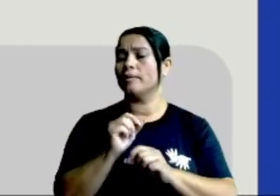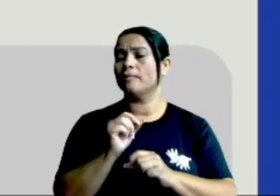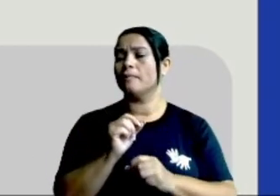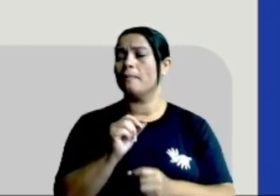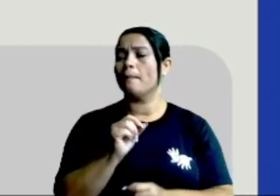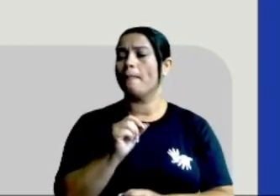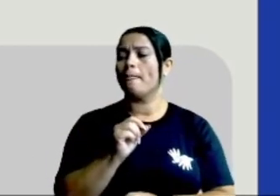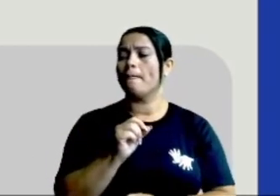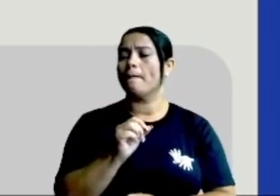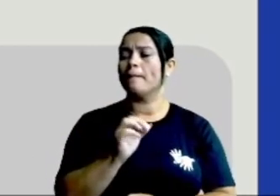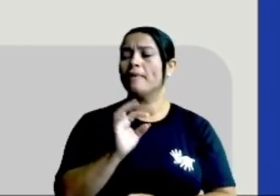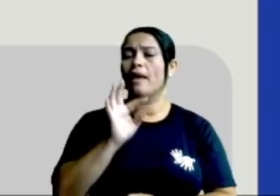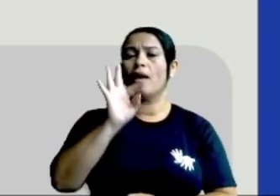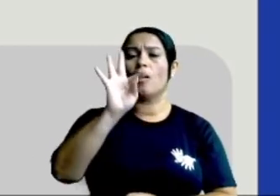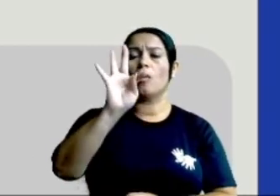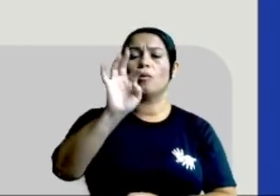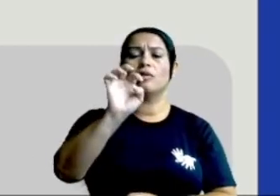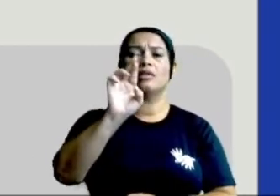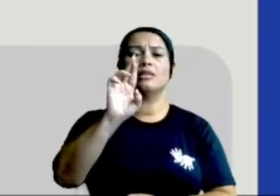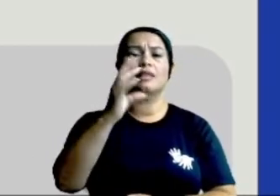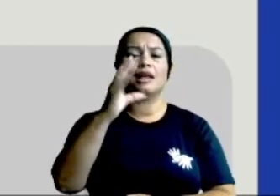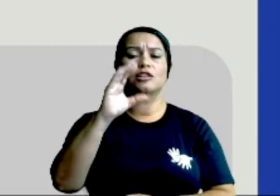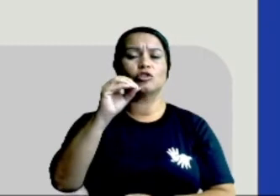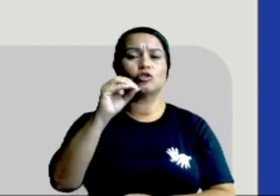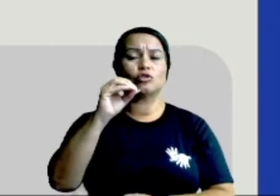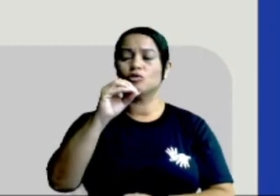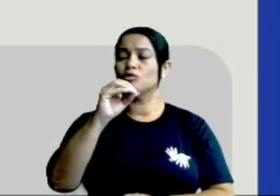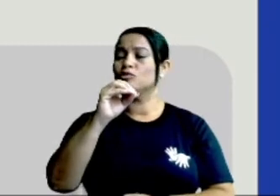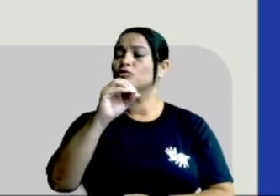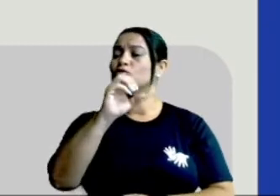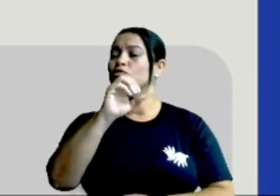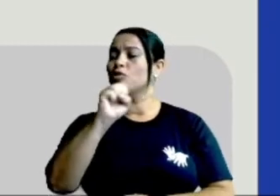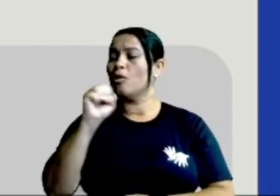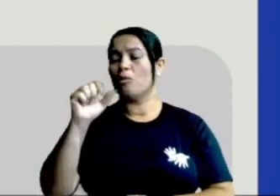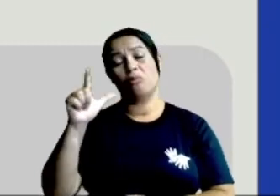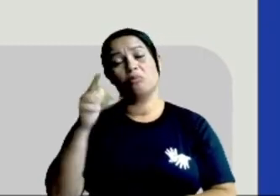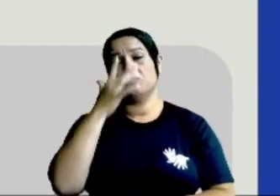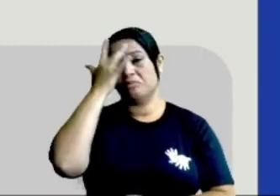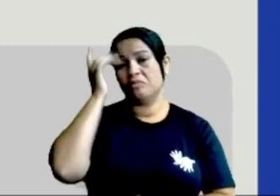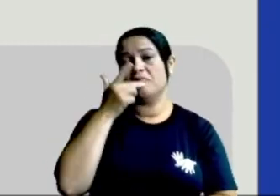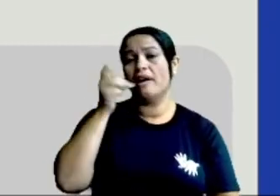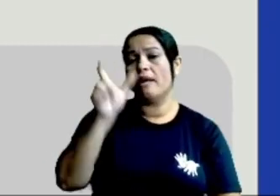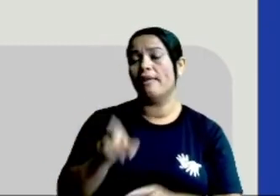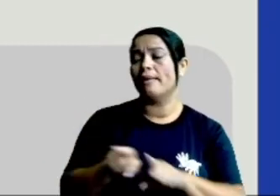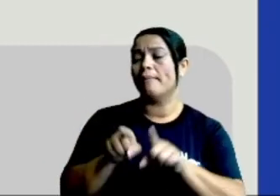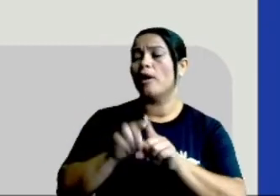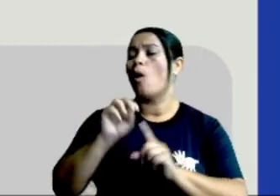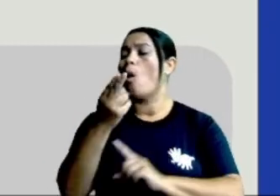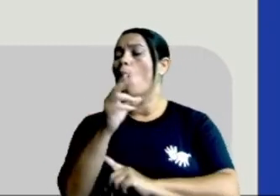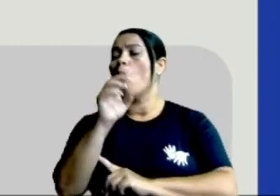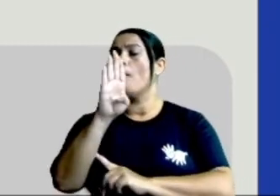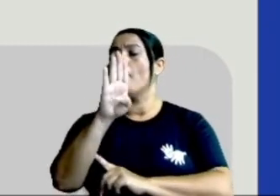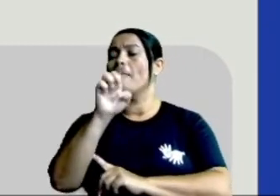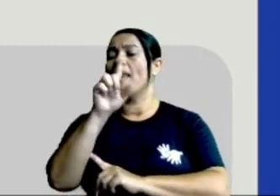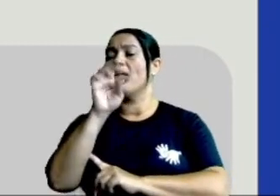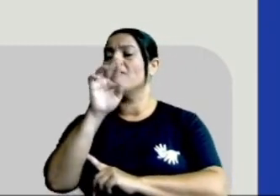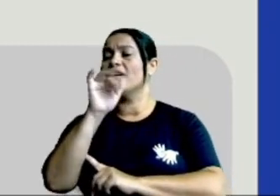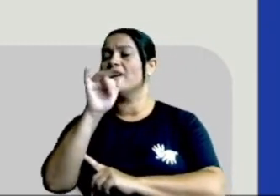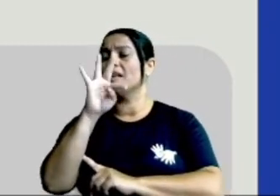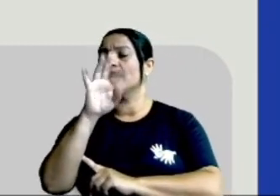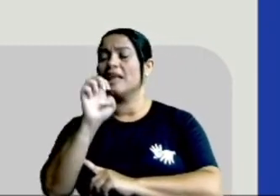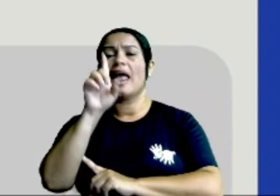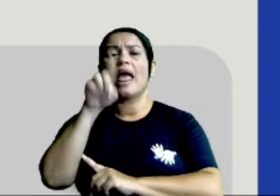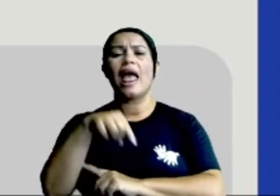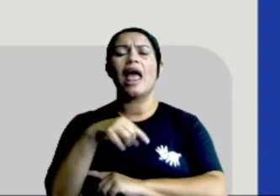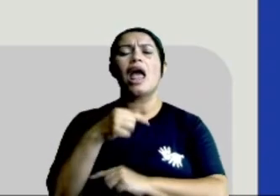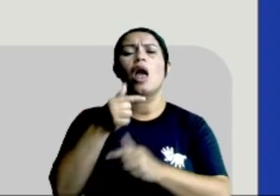o tersol ou a blefarite, né? O tersol, ela é uma inflamação de